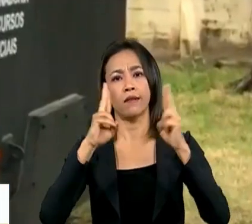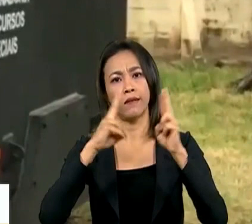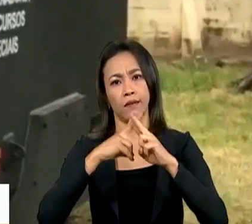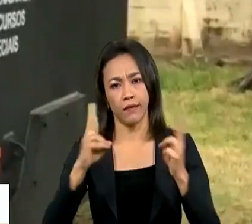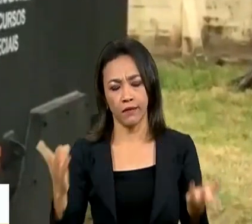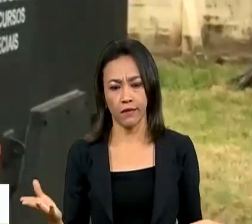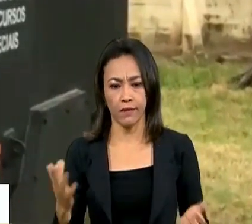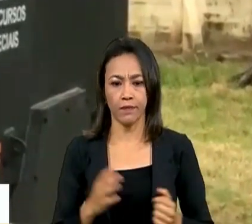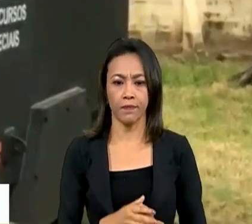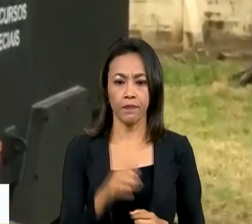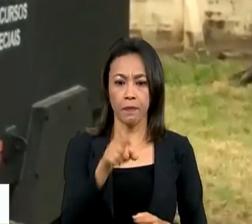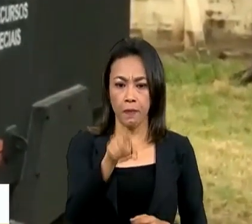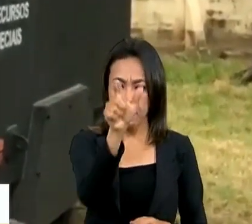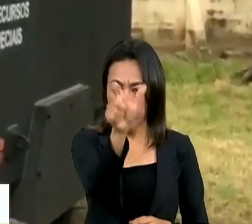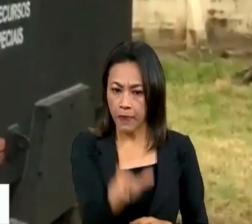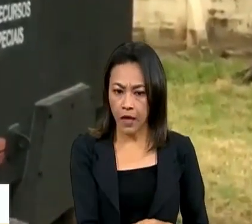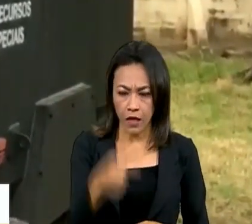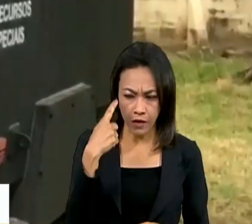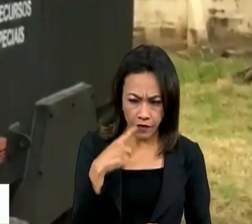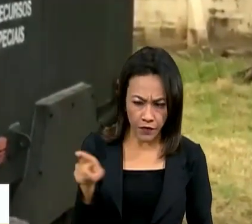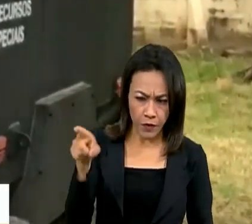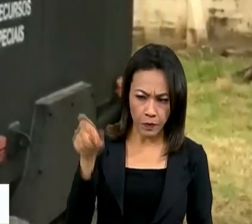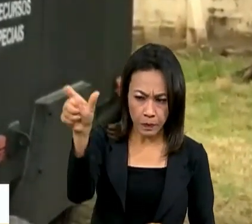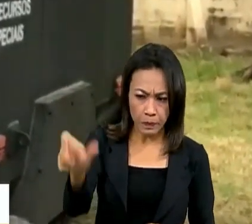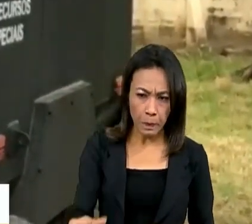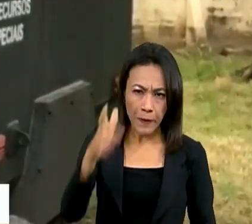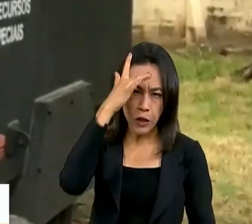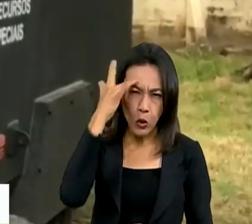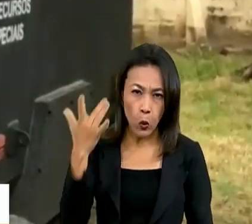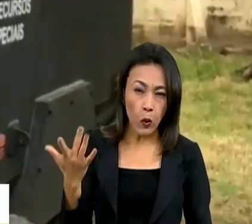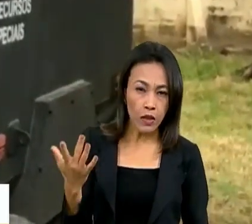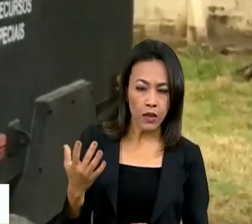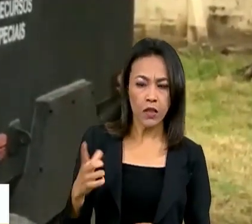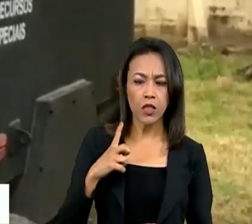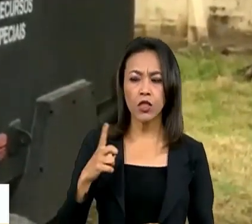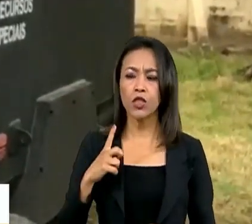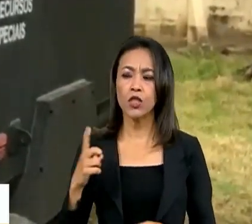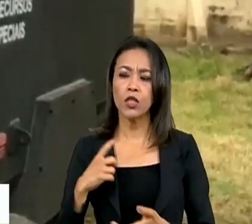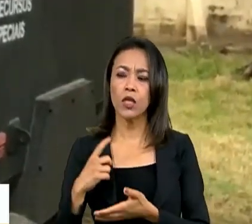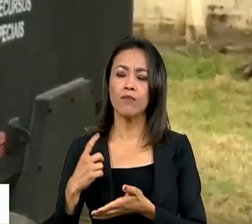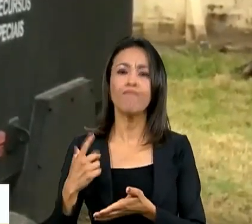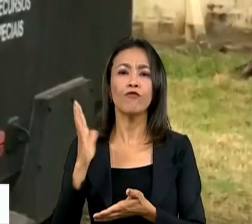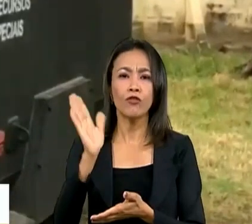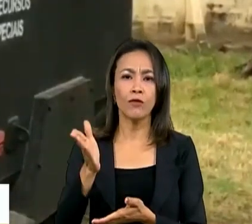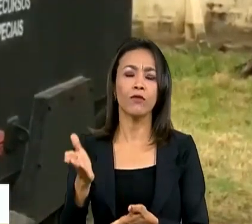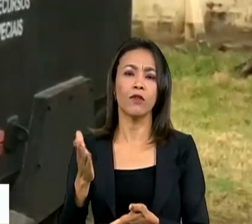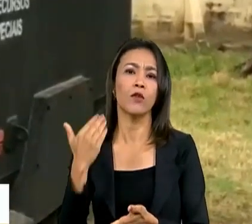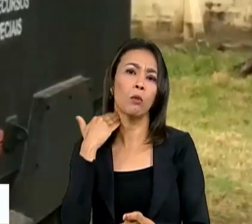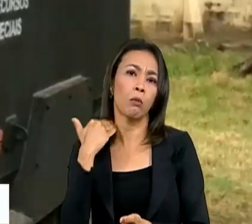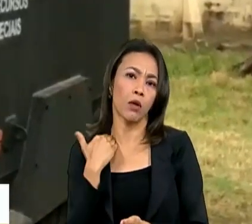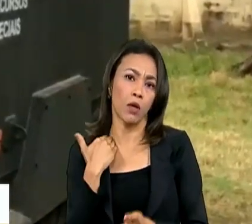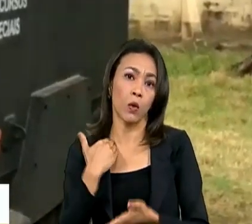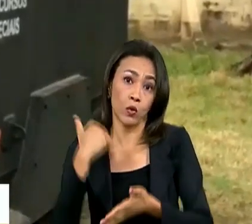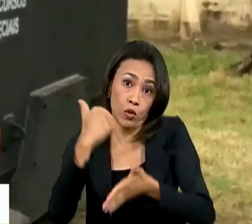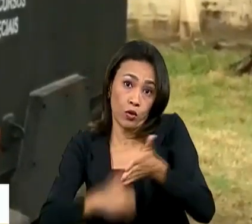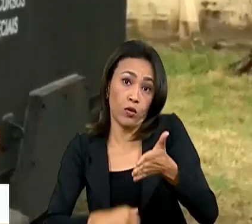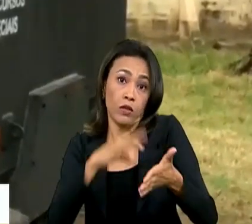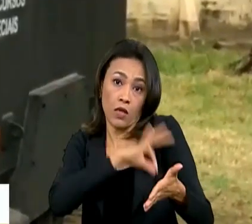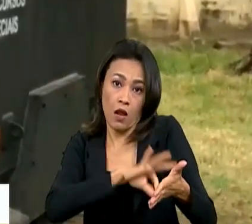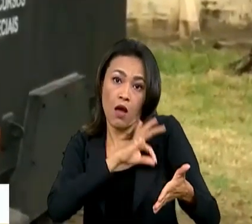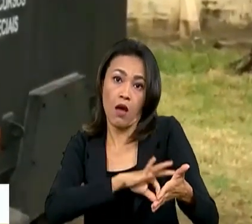Eles descobriam vítimas que possuíam já algum crédito consignado em um dos bancos, entravam em contato